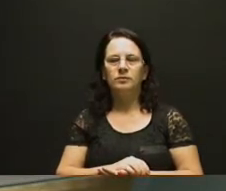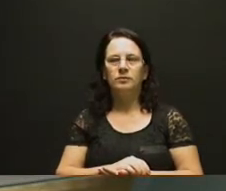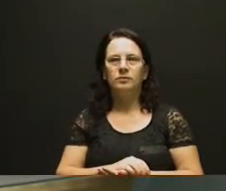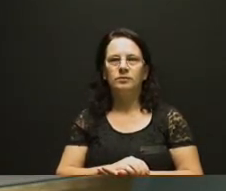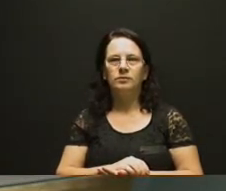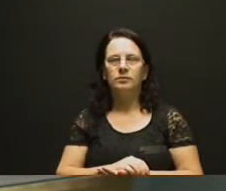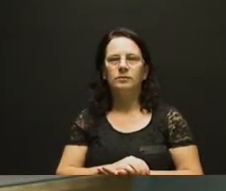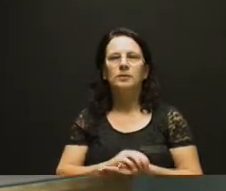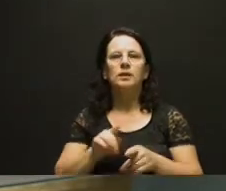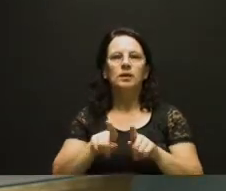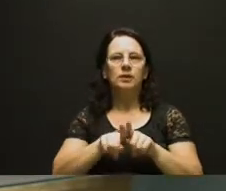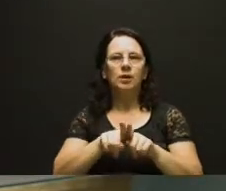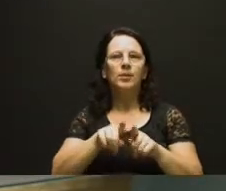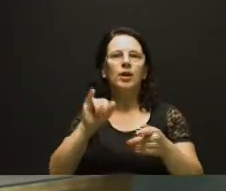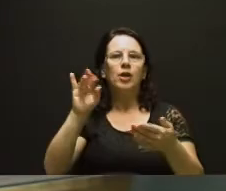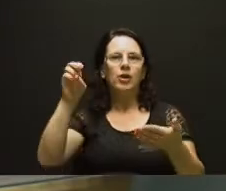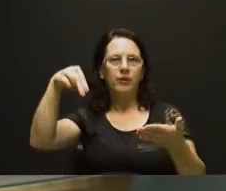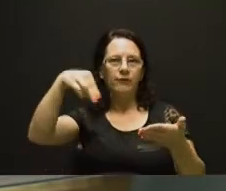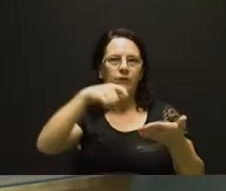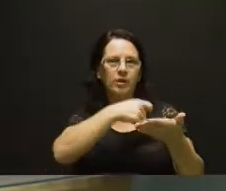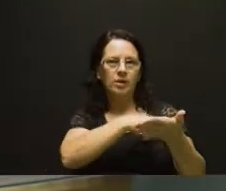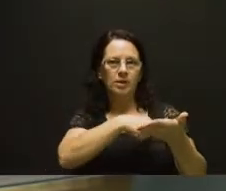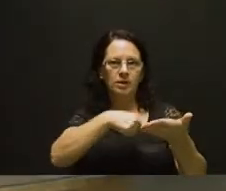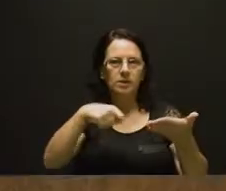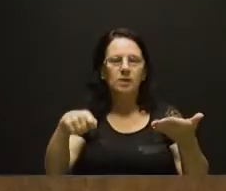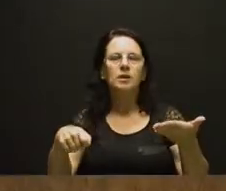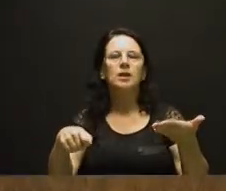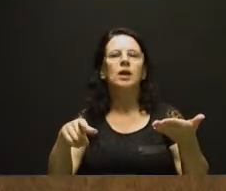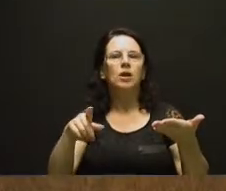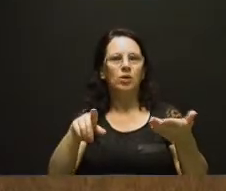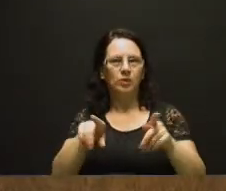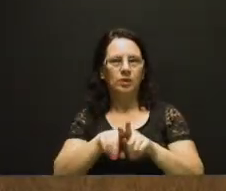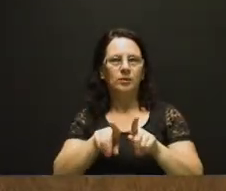estarei assinando também satisfação